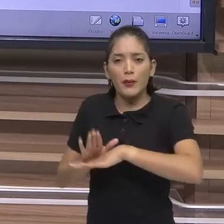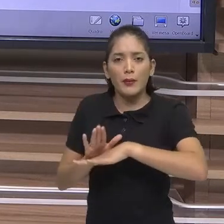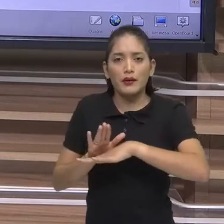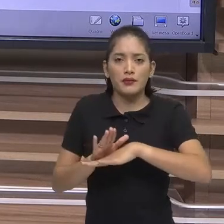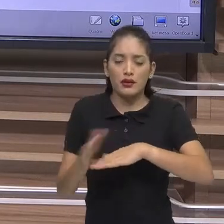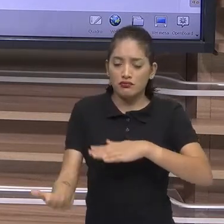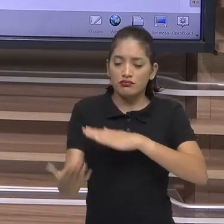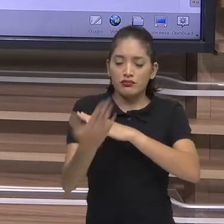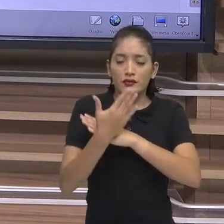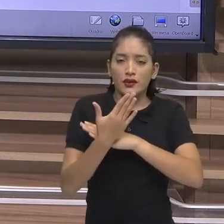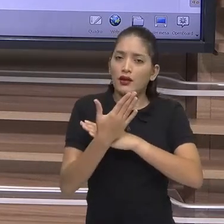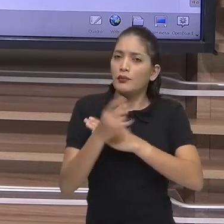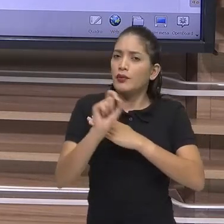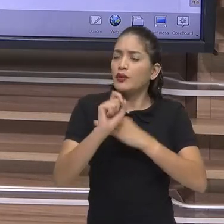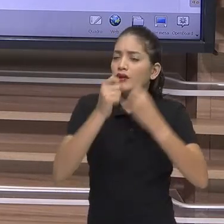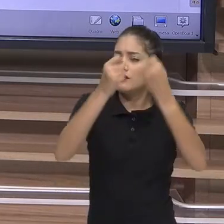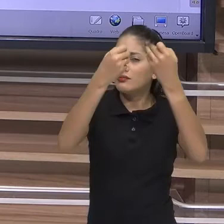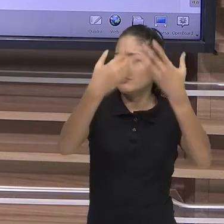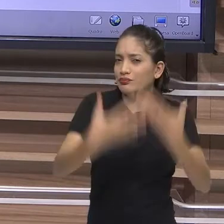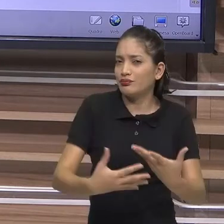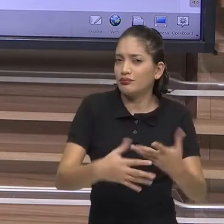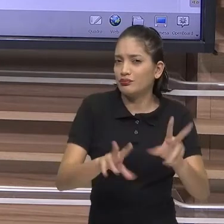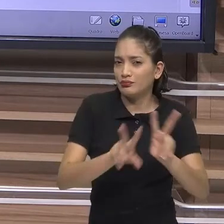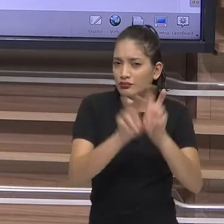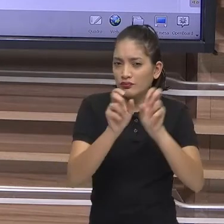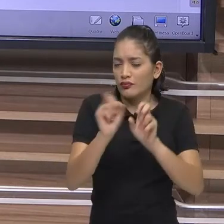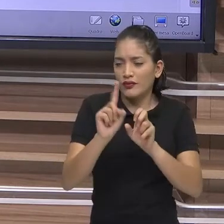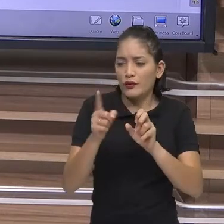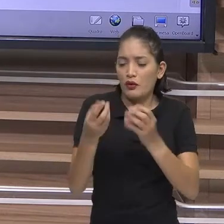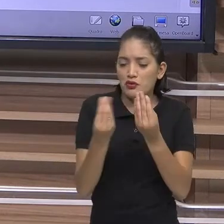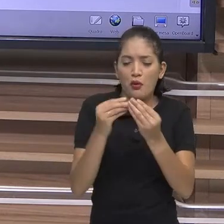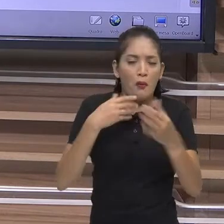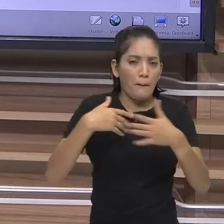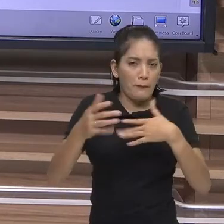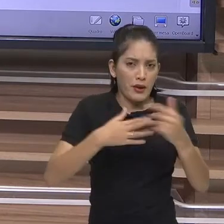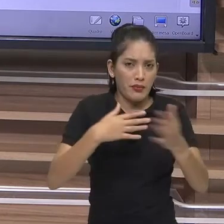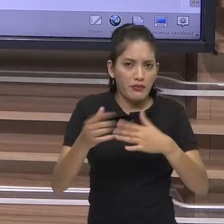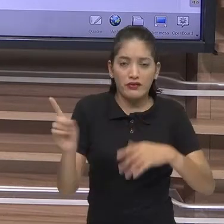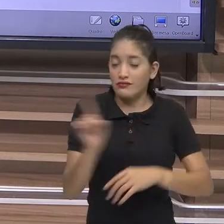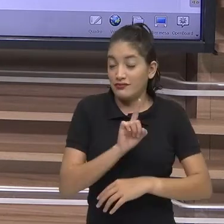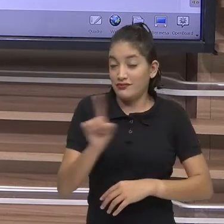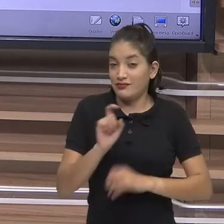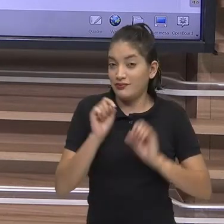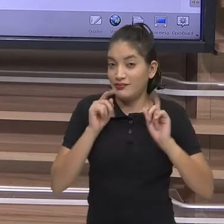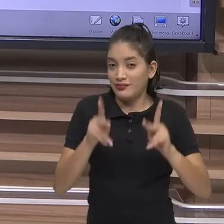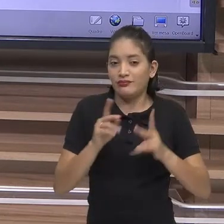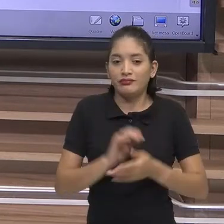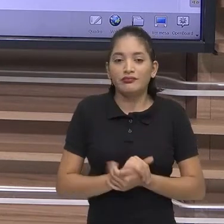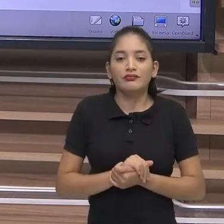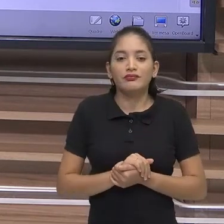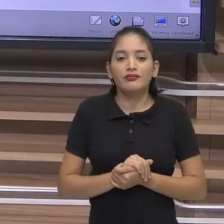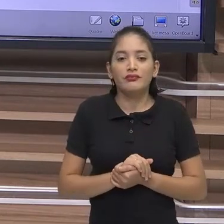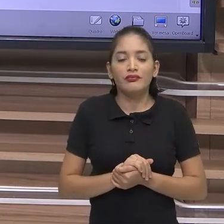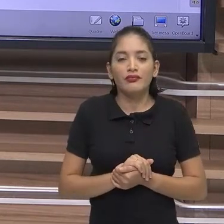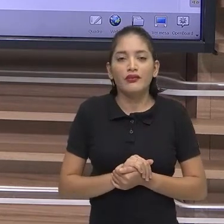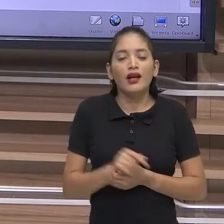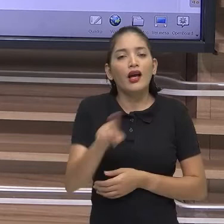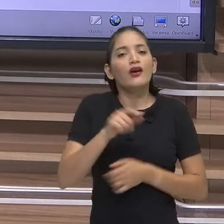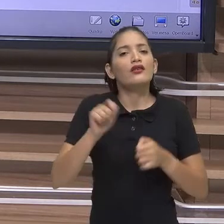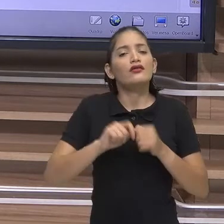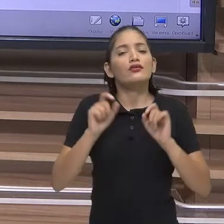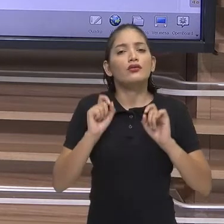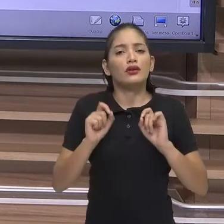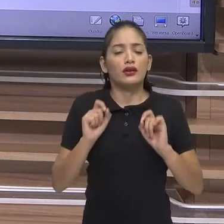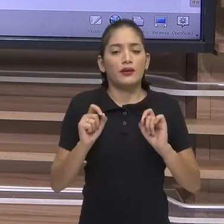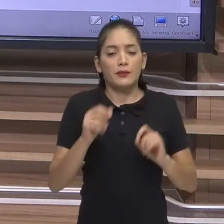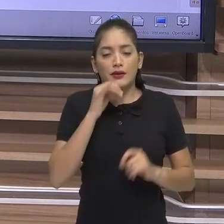para falar sobre ele, não está ali de enfeite apenas. Ok? E vocês vão fazer também o